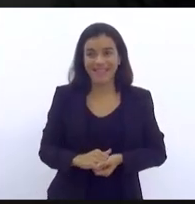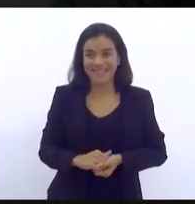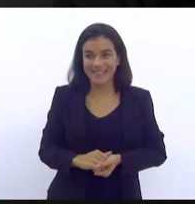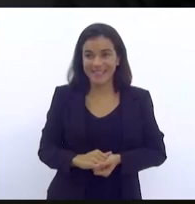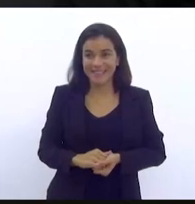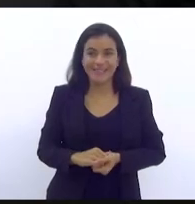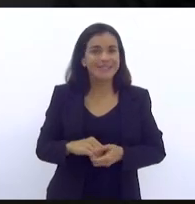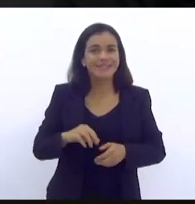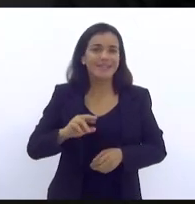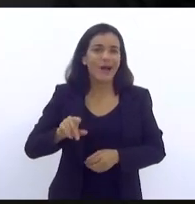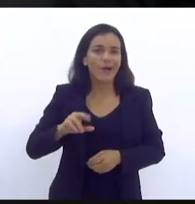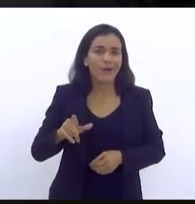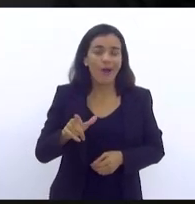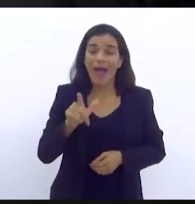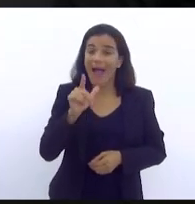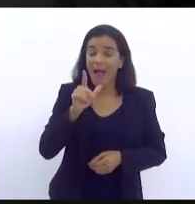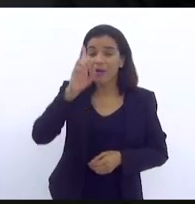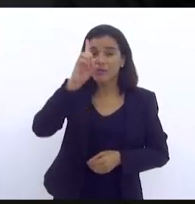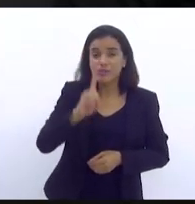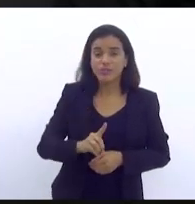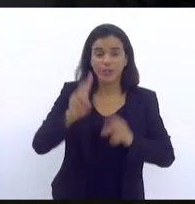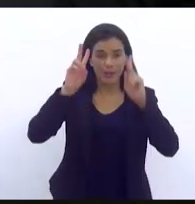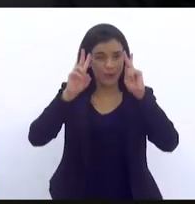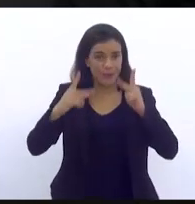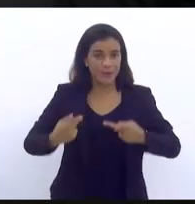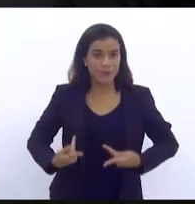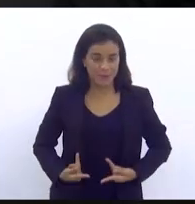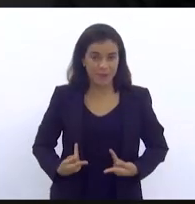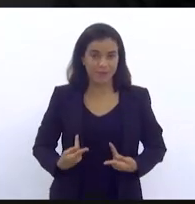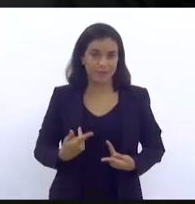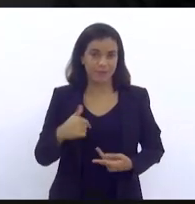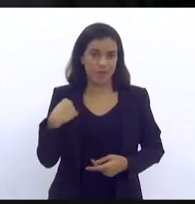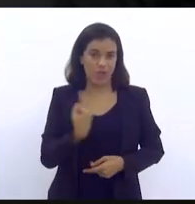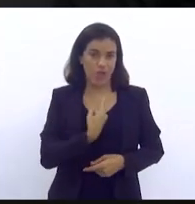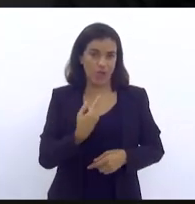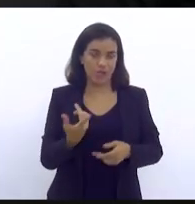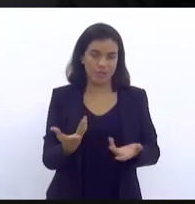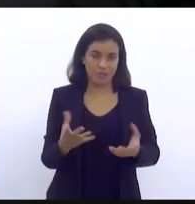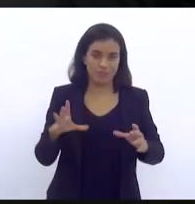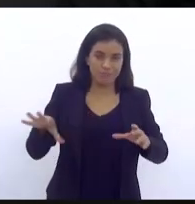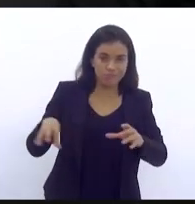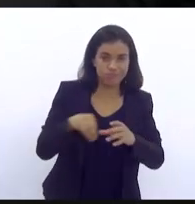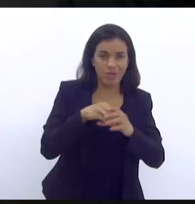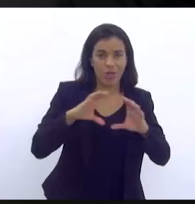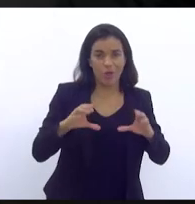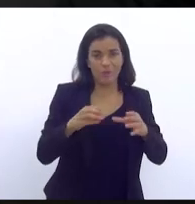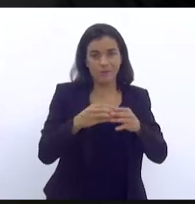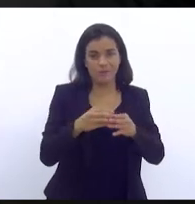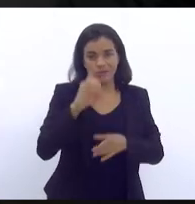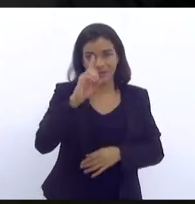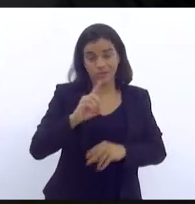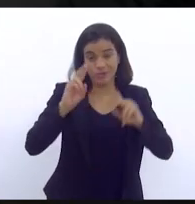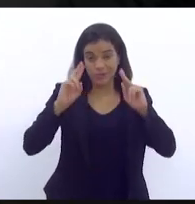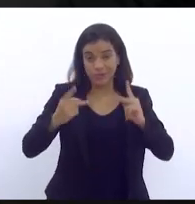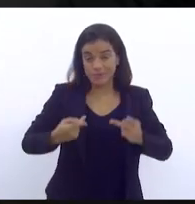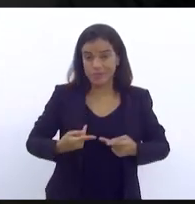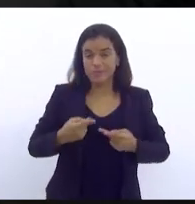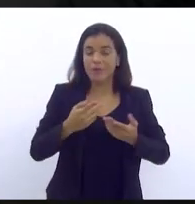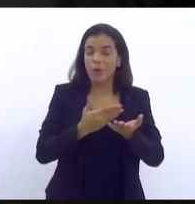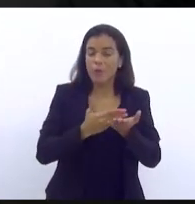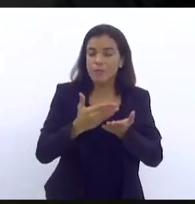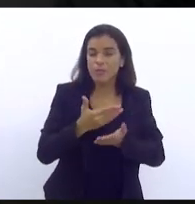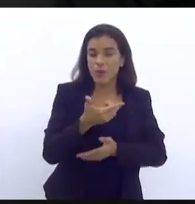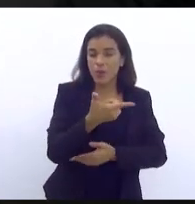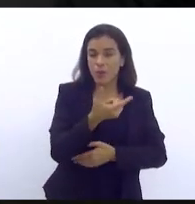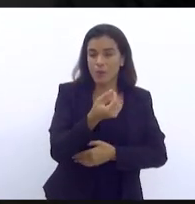não água é um direito humano então a gente tá aqui na comissão de direitos humanos local propício para isso mas desde 2010 a